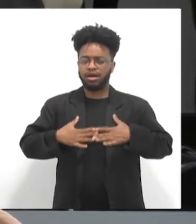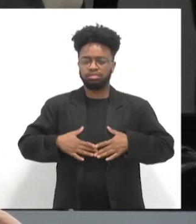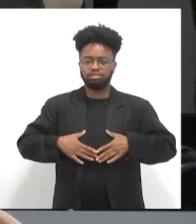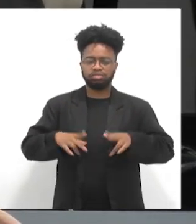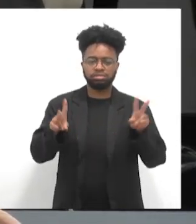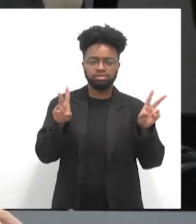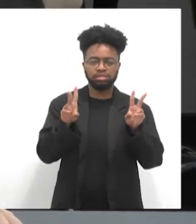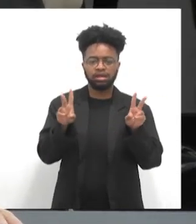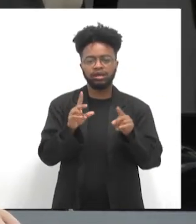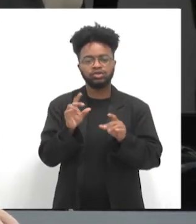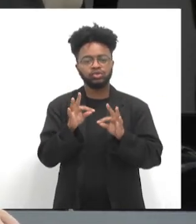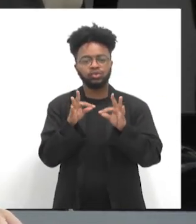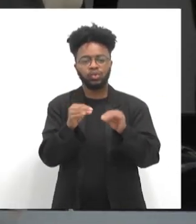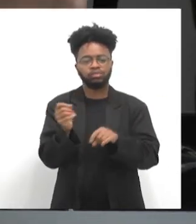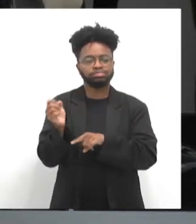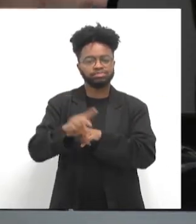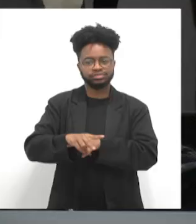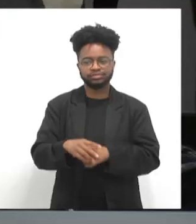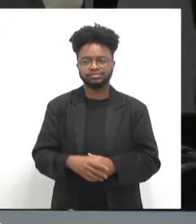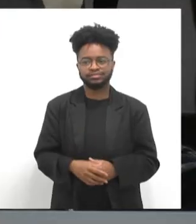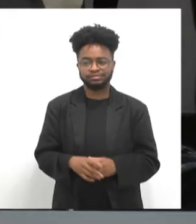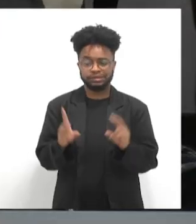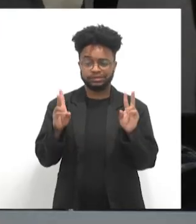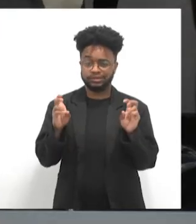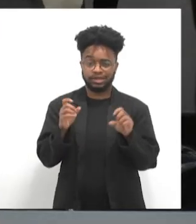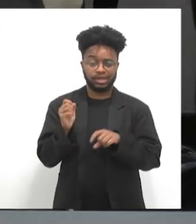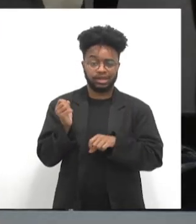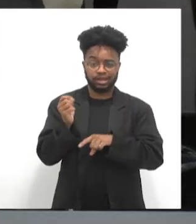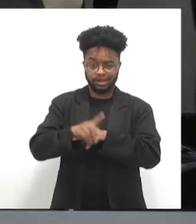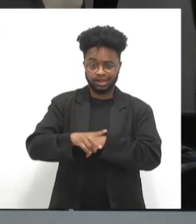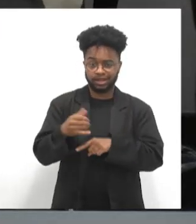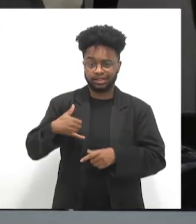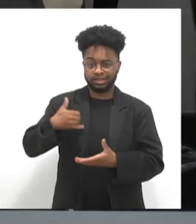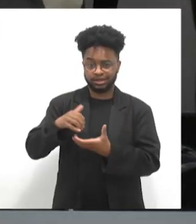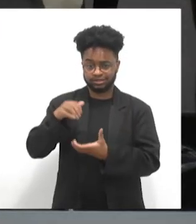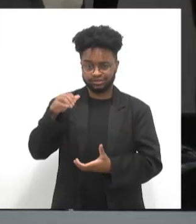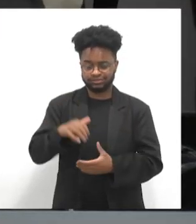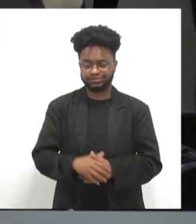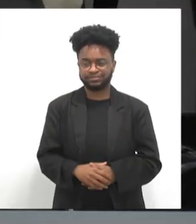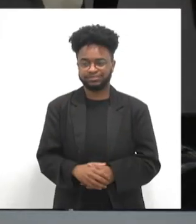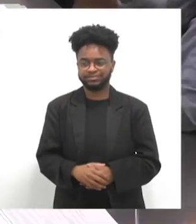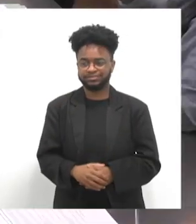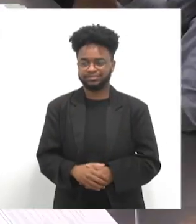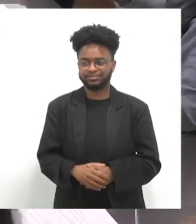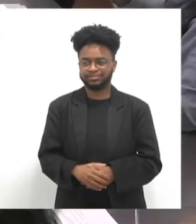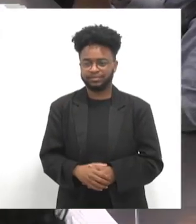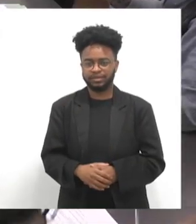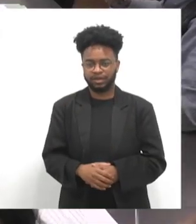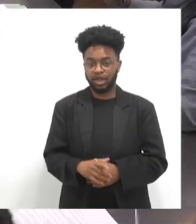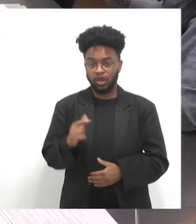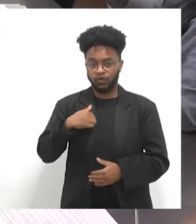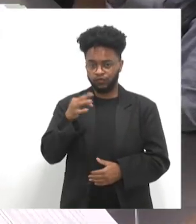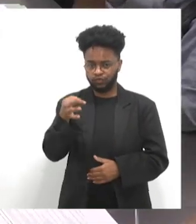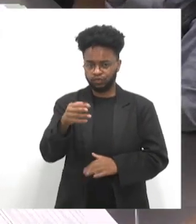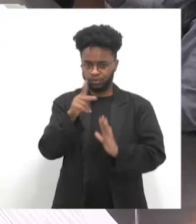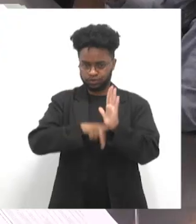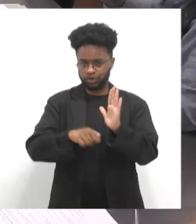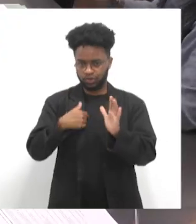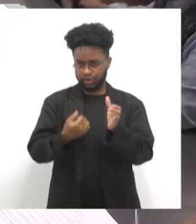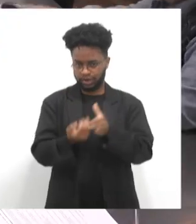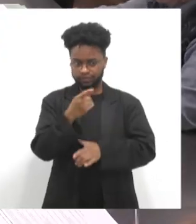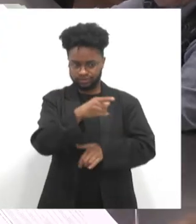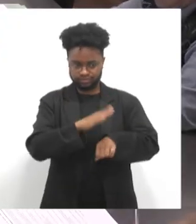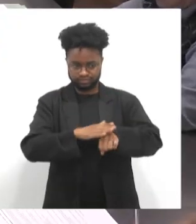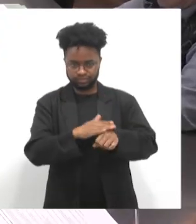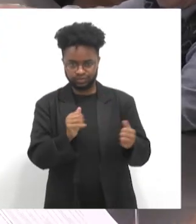que ingressem, Iam ficar entre bem. aspas, na melhor idade. Vai ser meu próximo projeto. Vossa Excelência terá